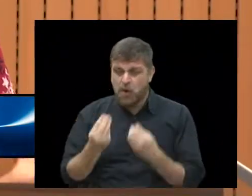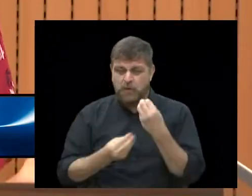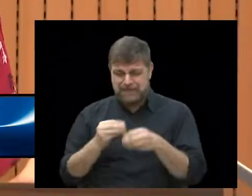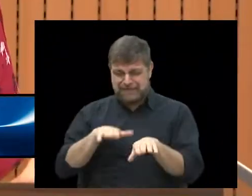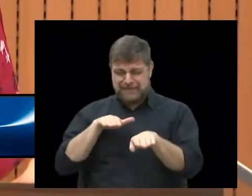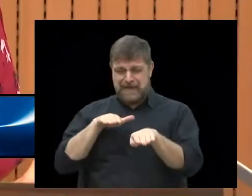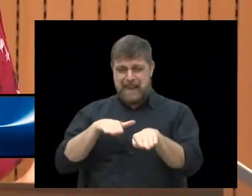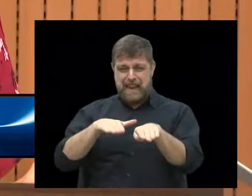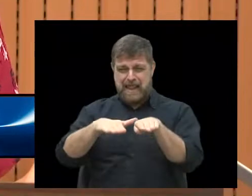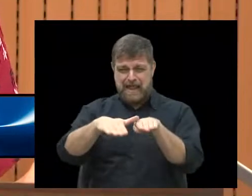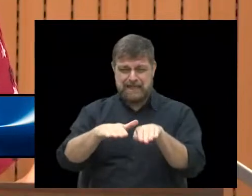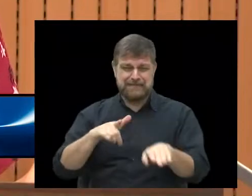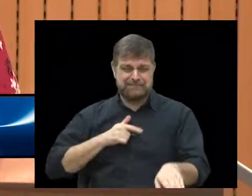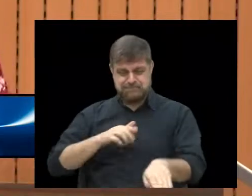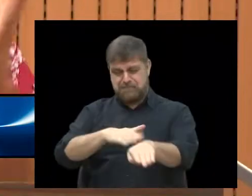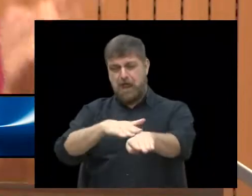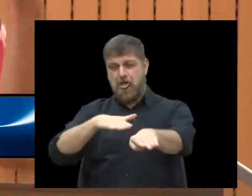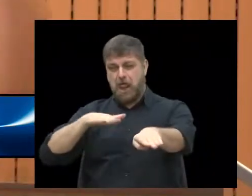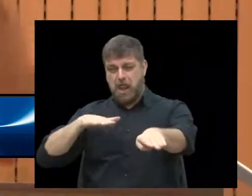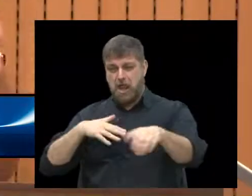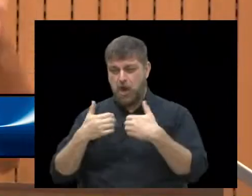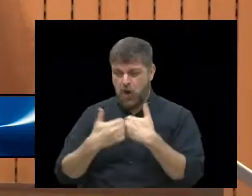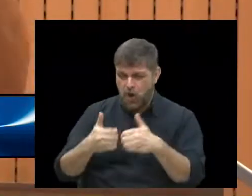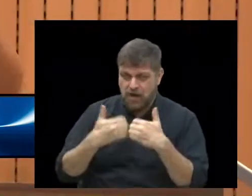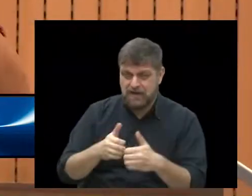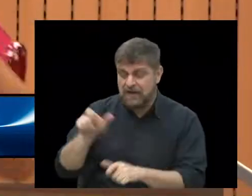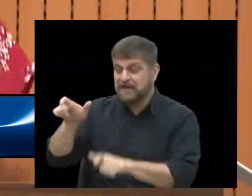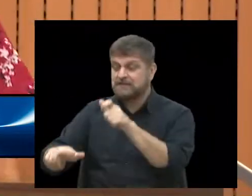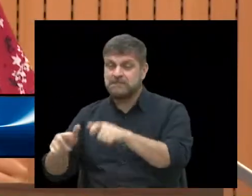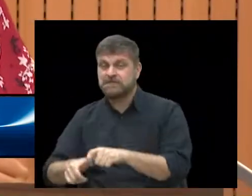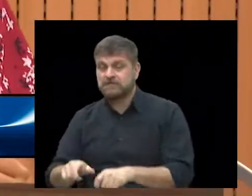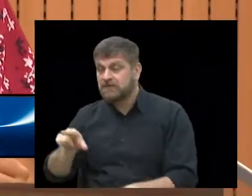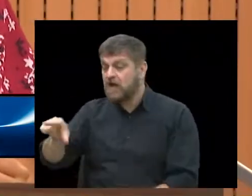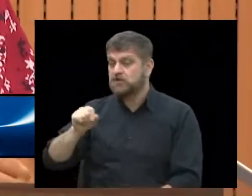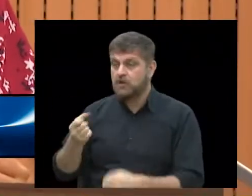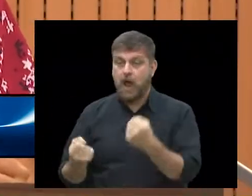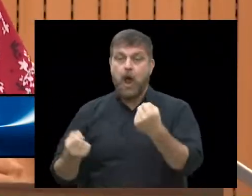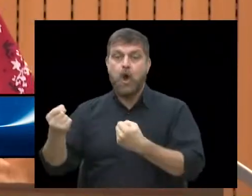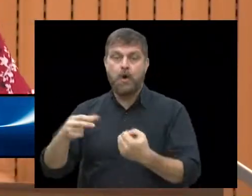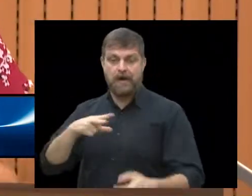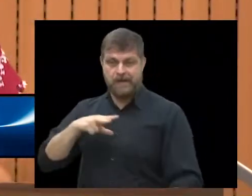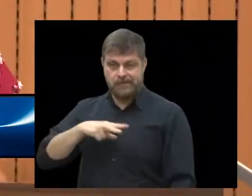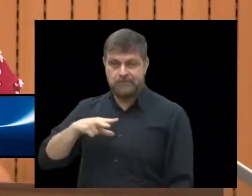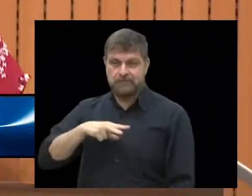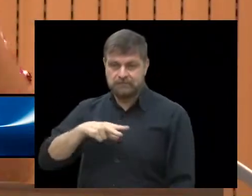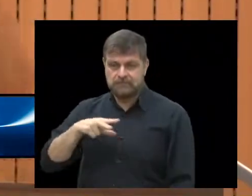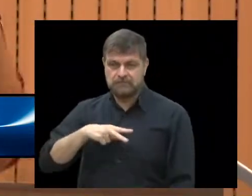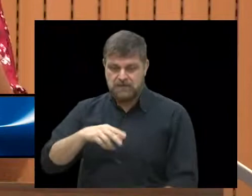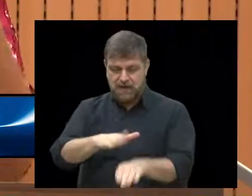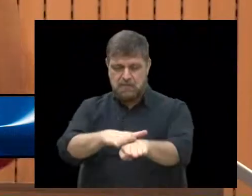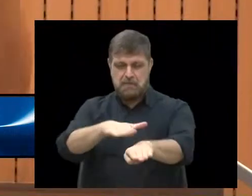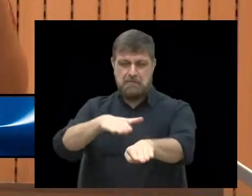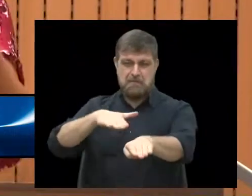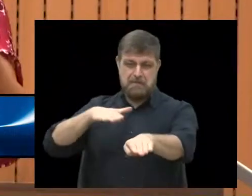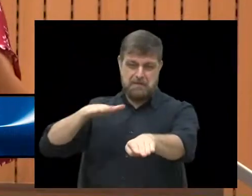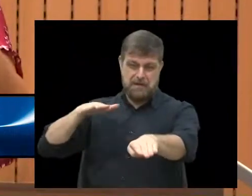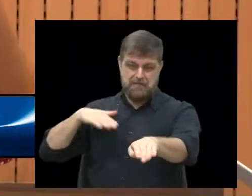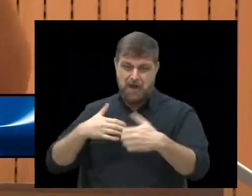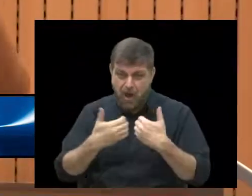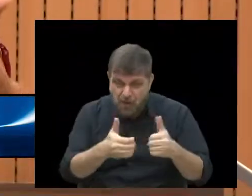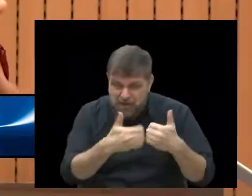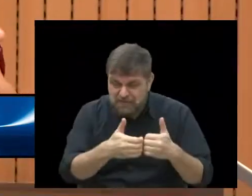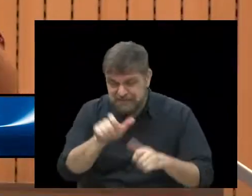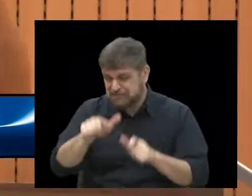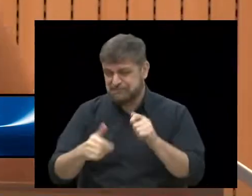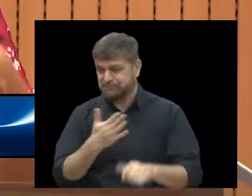muito difícil pegar ônibus na cidade. Então, todo mundo opta pelo transporte particular. Então, deixo aqui, gostaria de solicitar